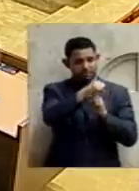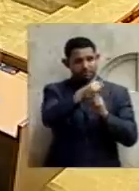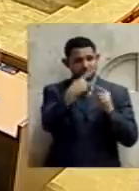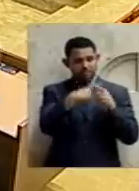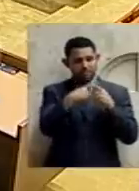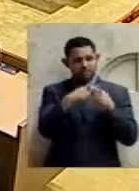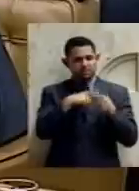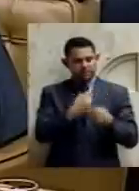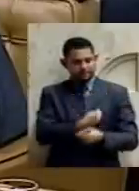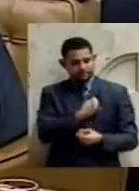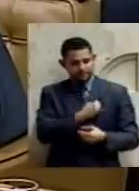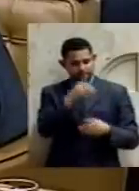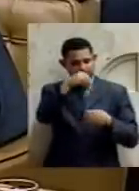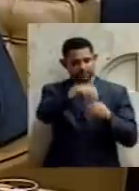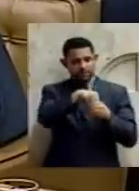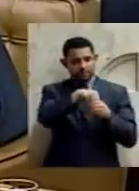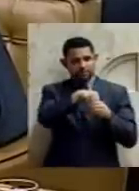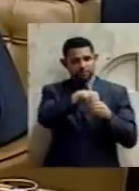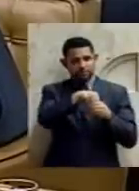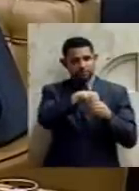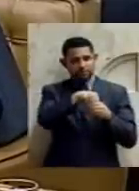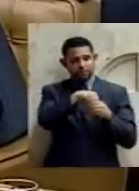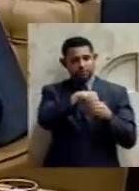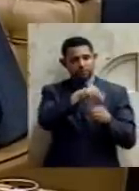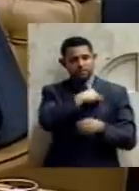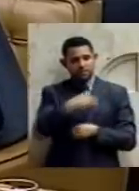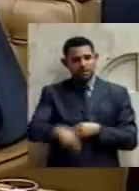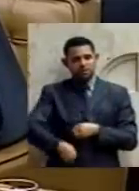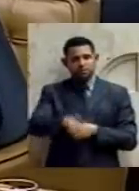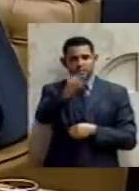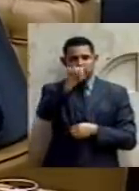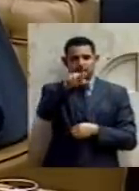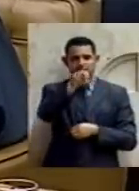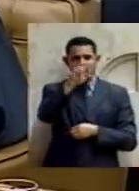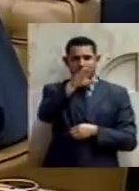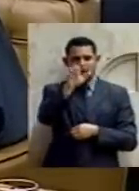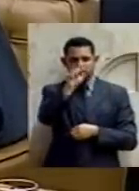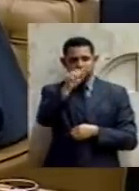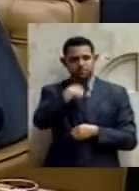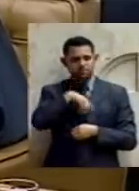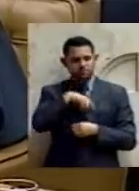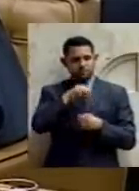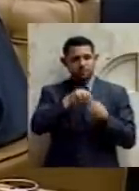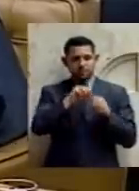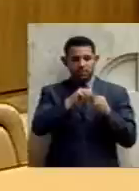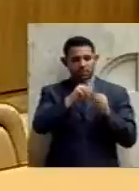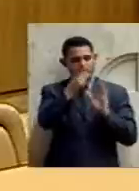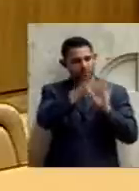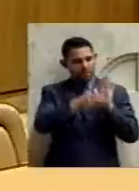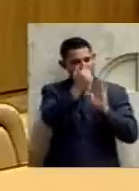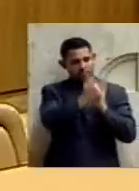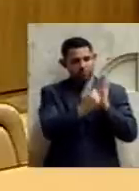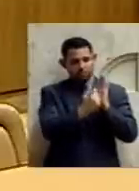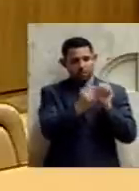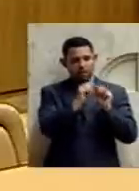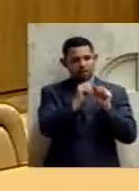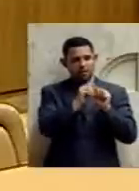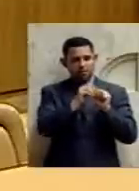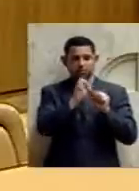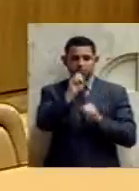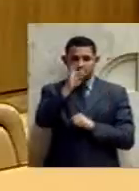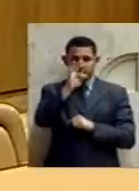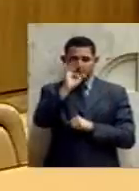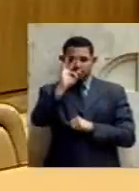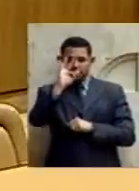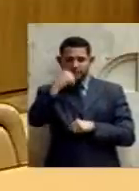alcunha empregada por Ulisses Guimarães. No plano político e institucional, a Corte foi